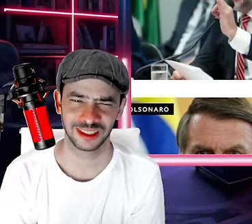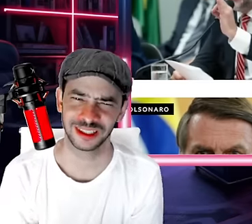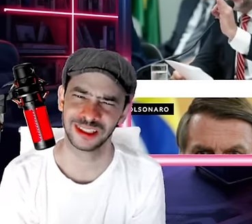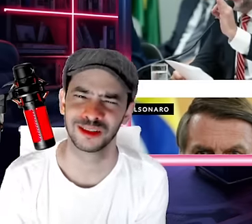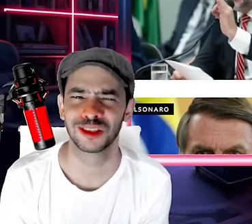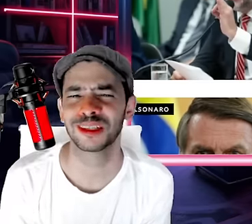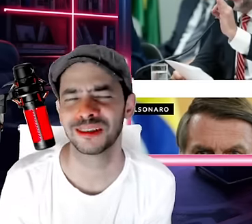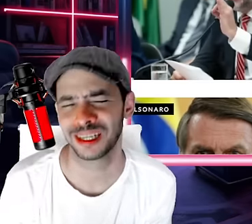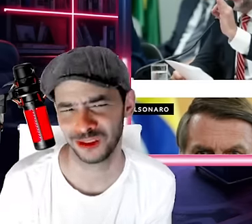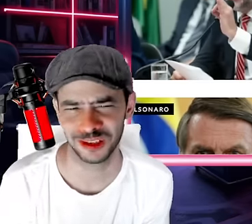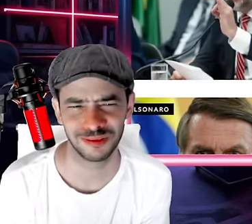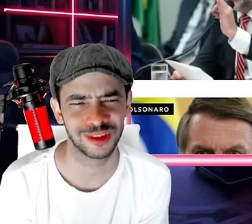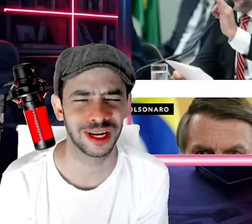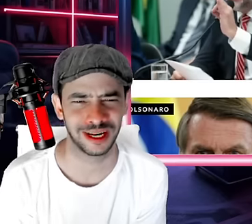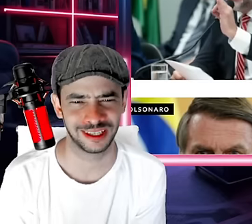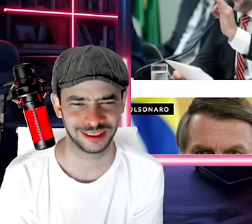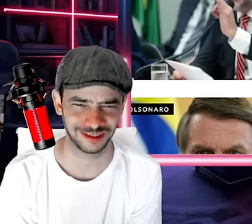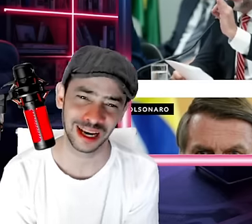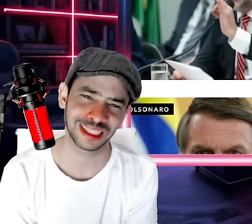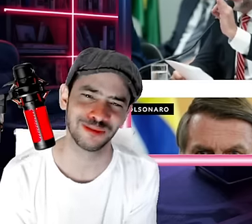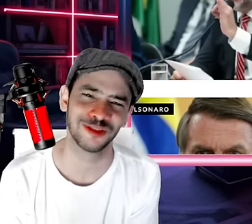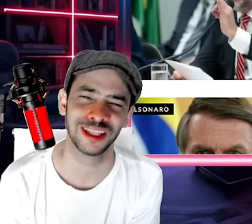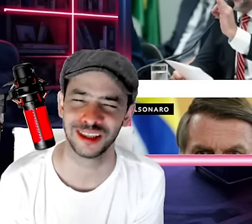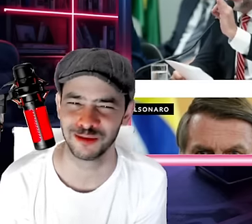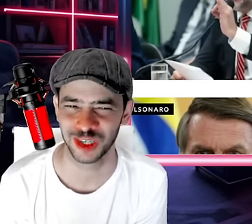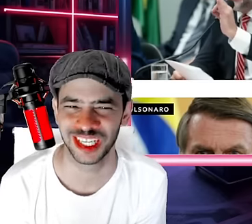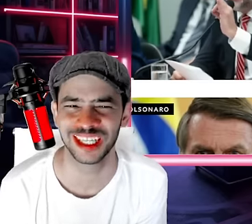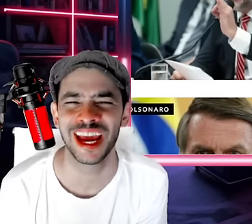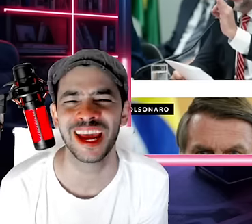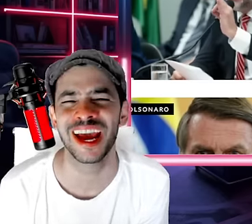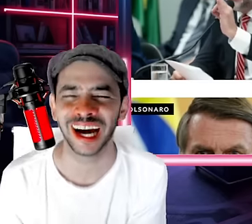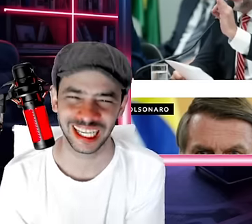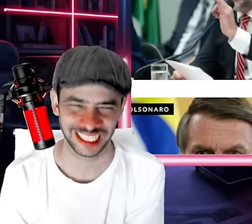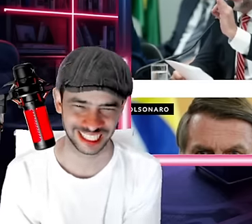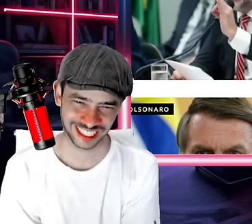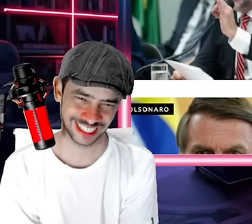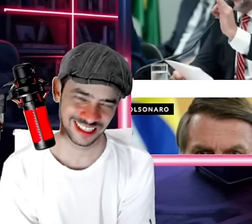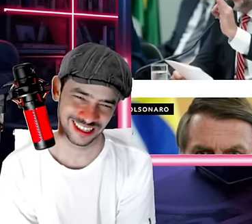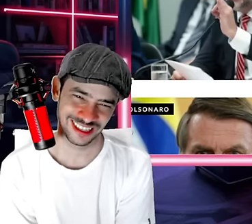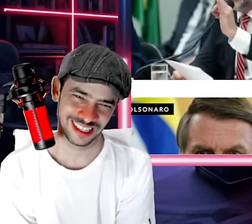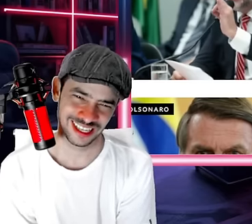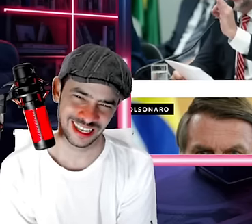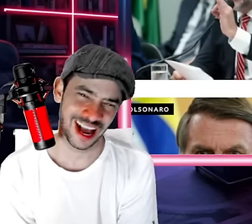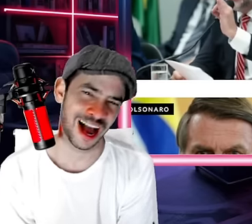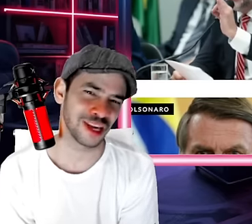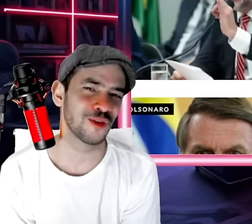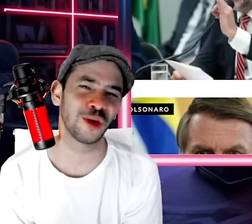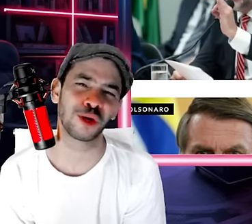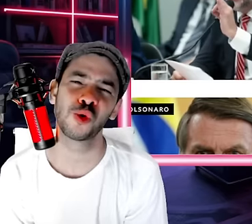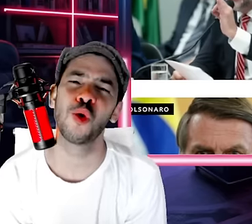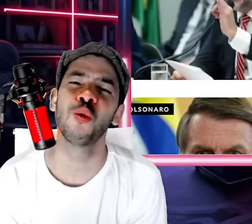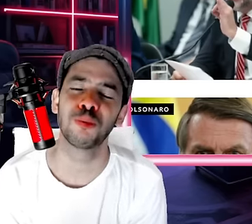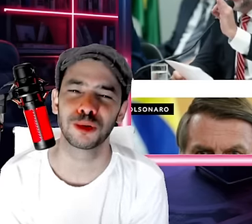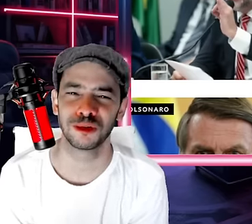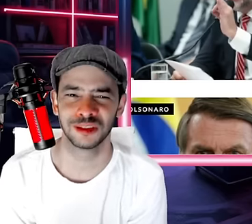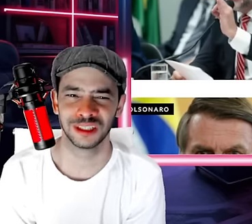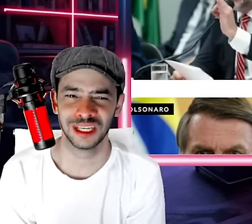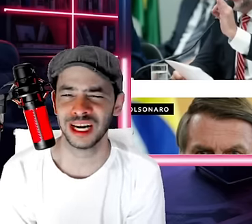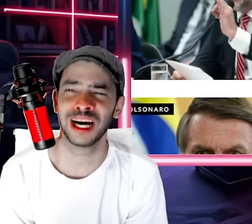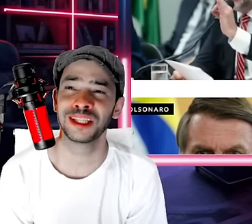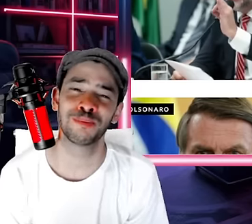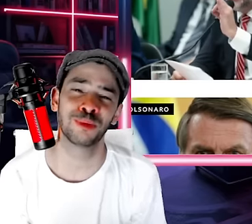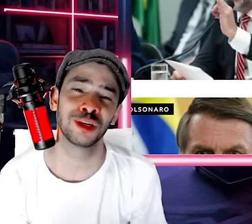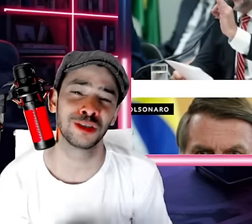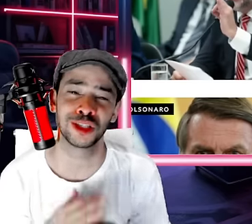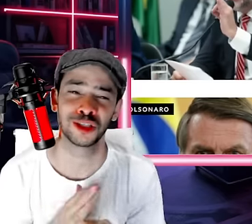100 celular R 2000 o cara tá me vendendo por R 100 aí eu vou e compro